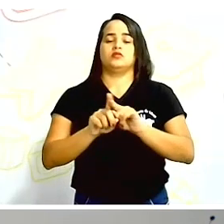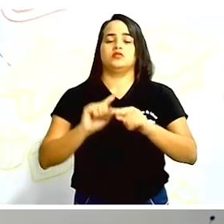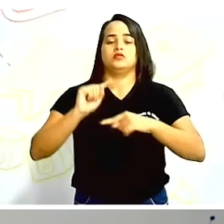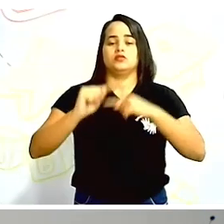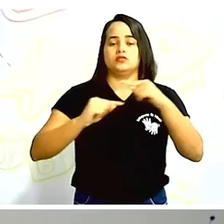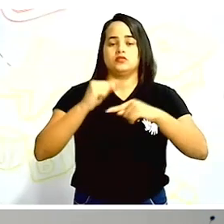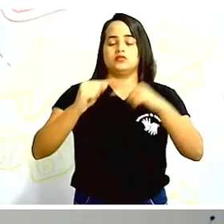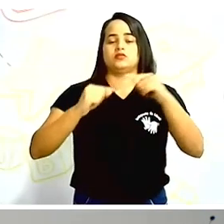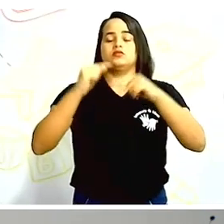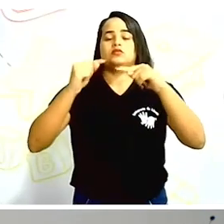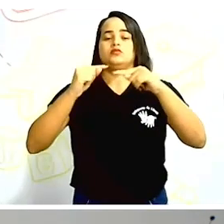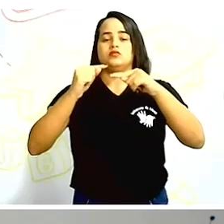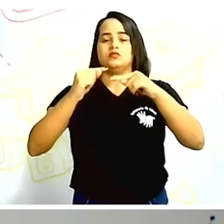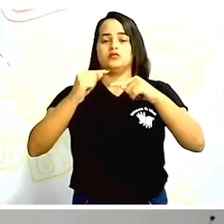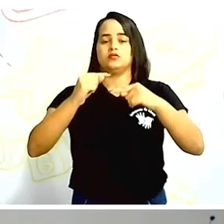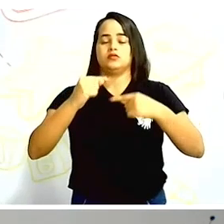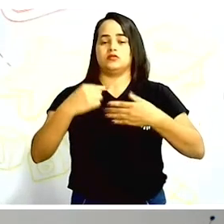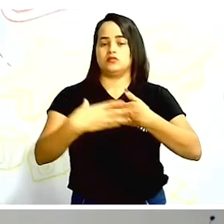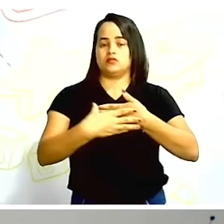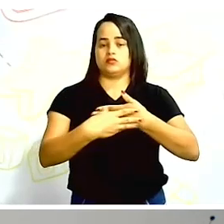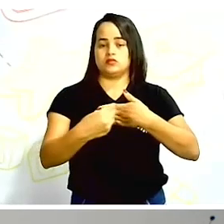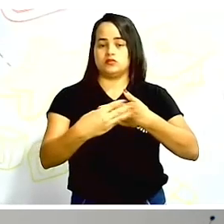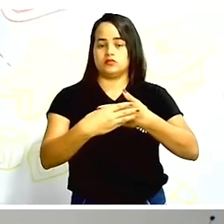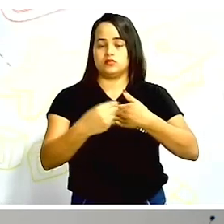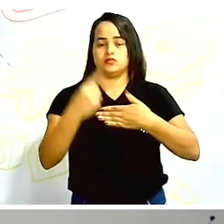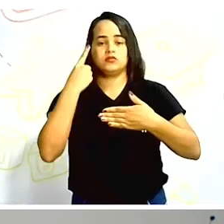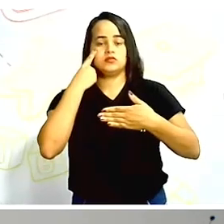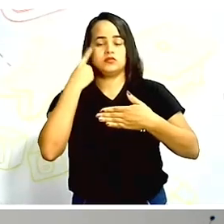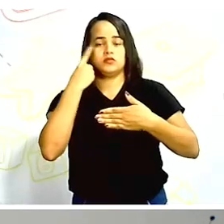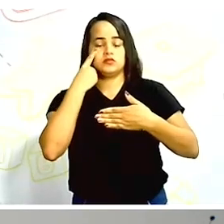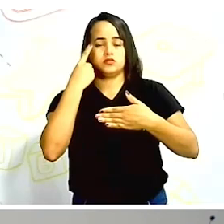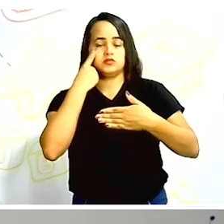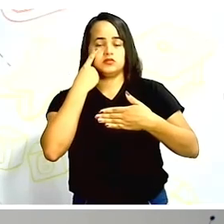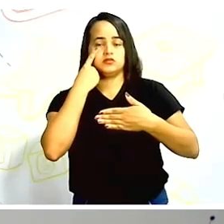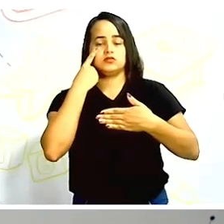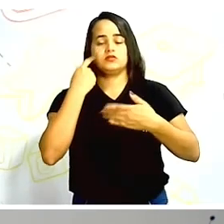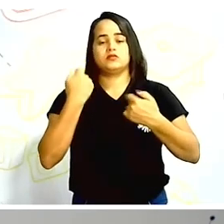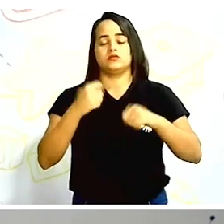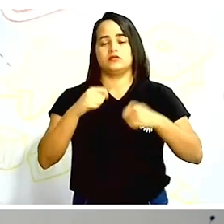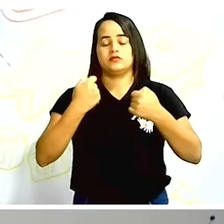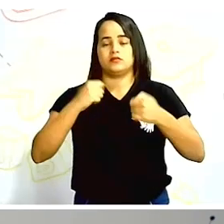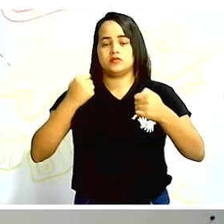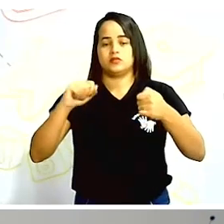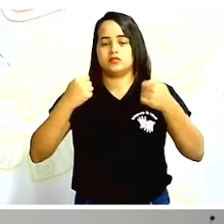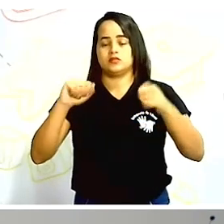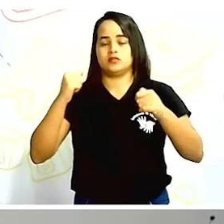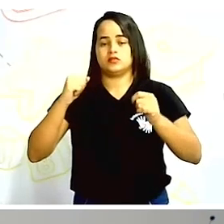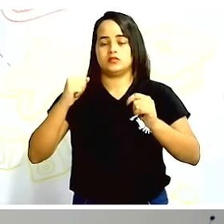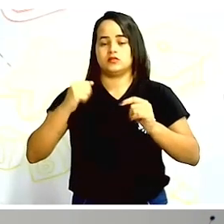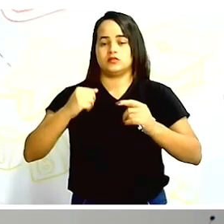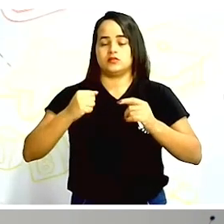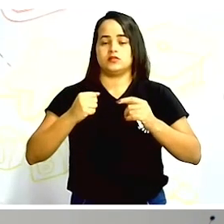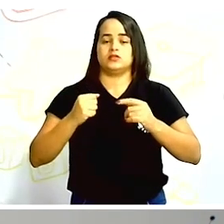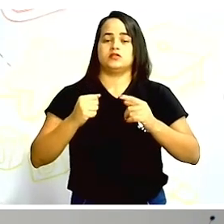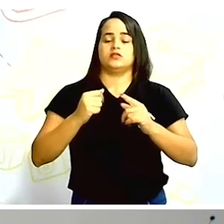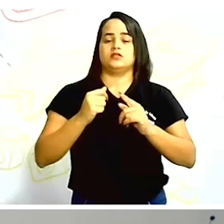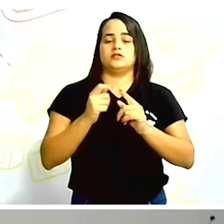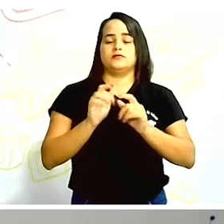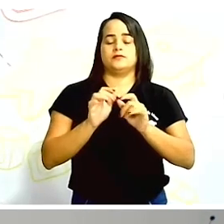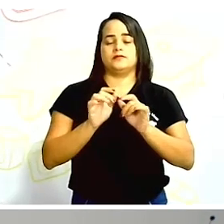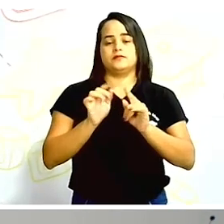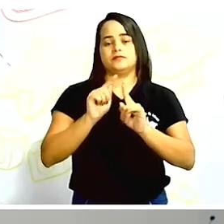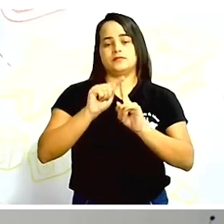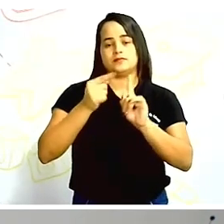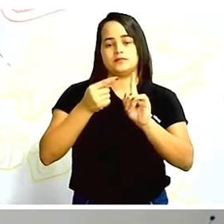glândulas mamárias, certo? Tá vendo aí embaixo aí a imagem do útero? Ele vai ter que se esticar, né, durante o processo de gestação, conforme vai crescendo o